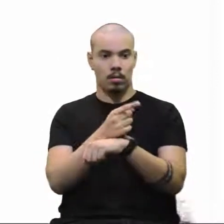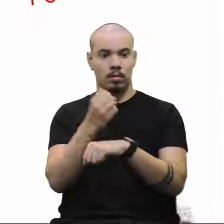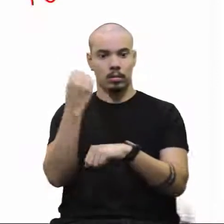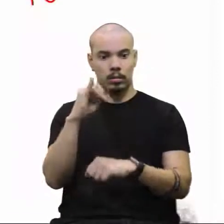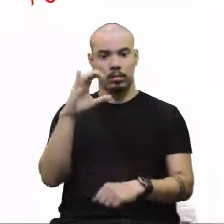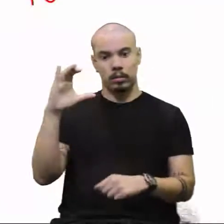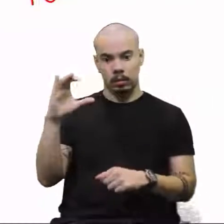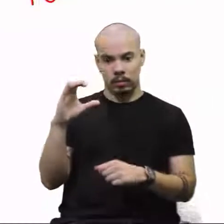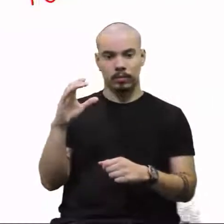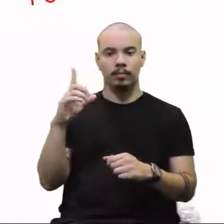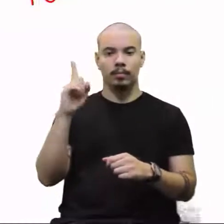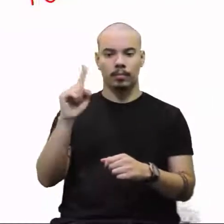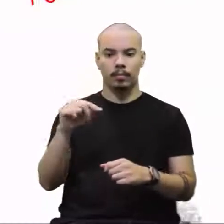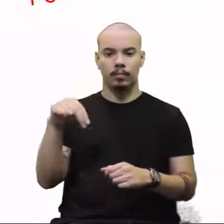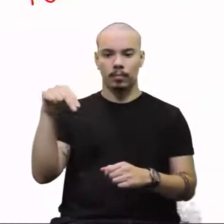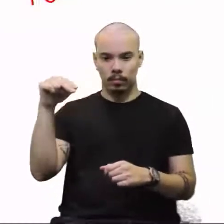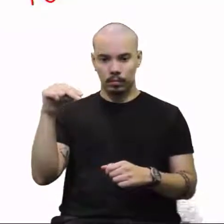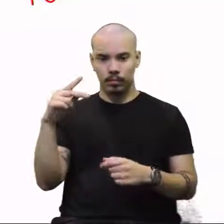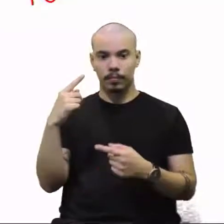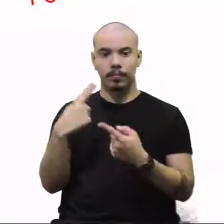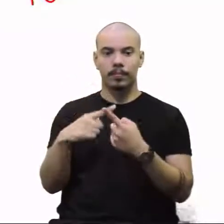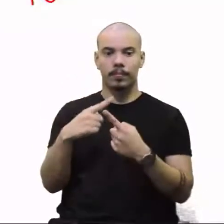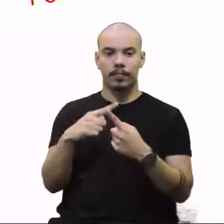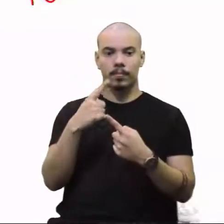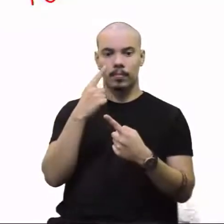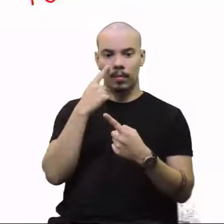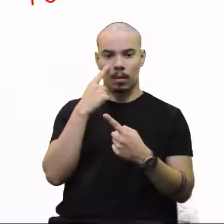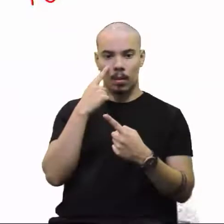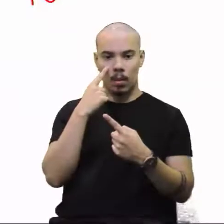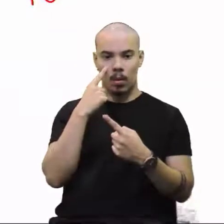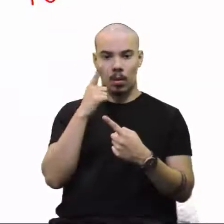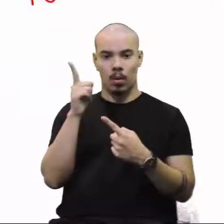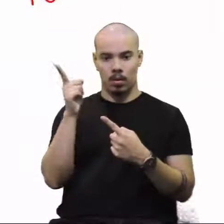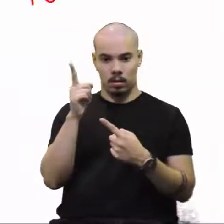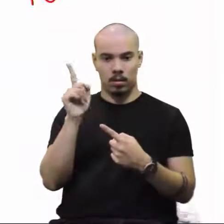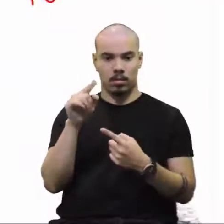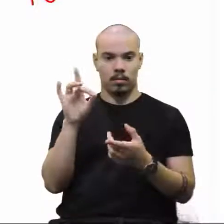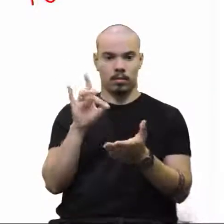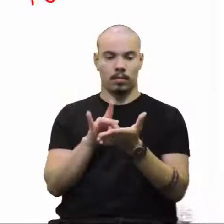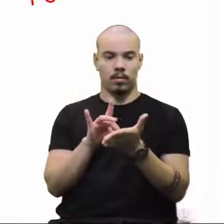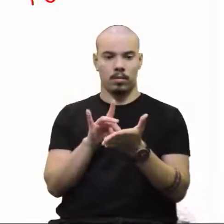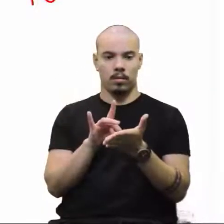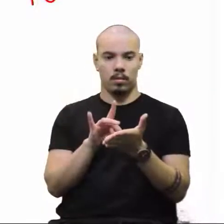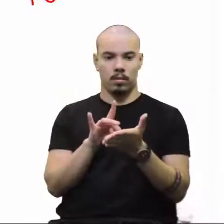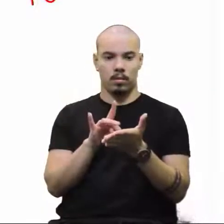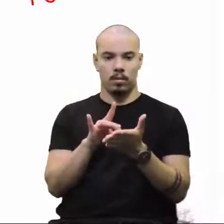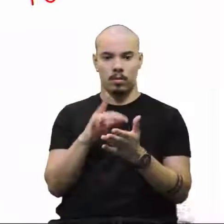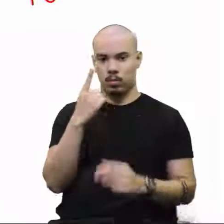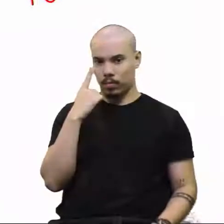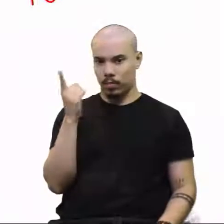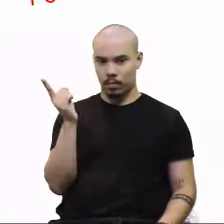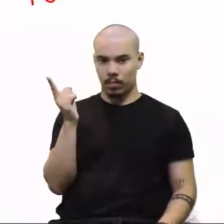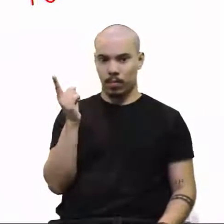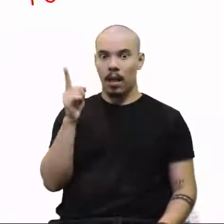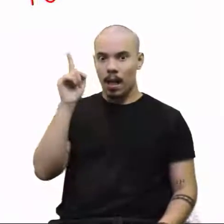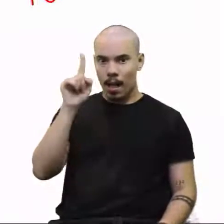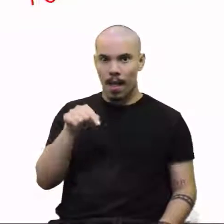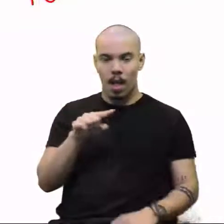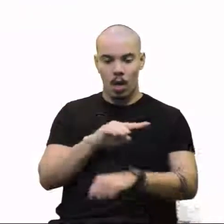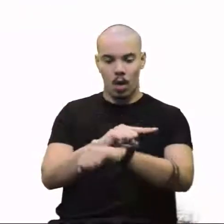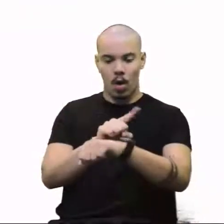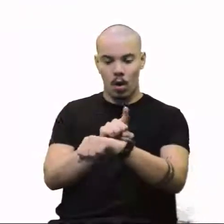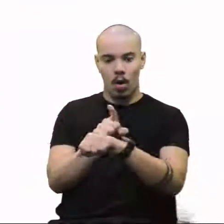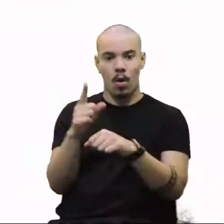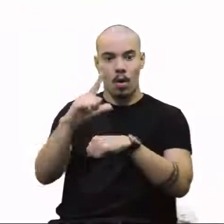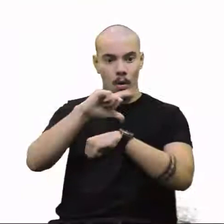lá. Sentido horário, então, tá para cá. Ó. Esse aqui seria o verdadeiro, né? Daqui para cá. Ó. Horário. Então, e o